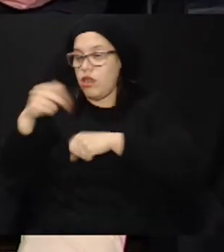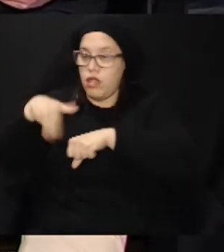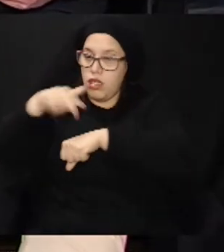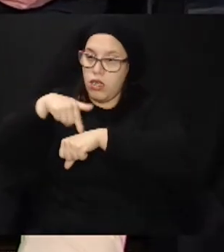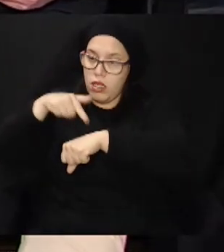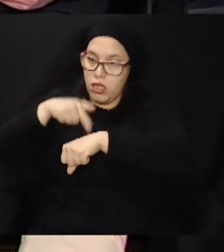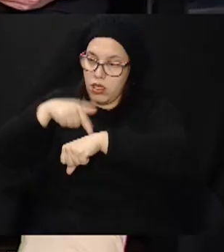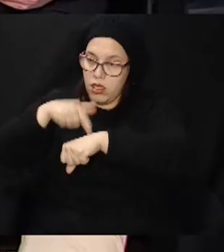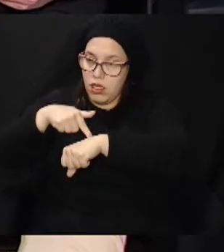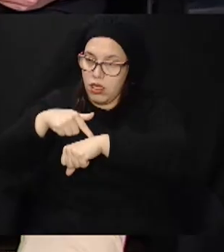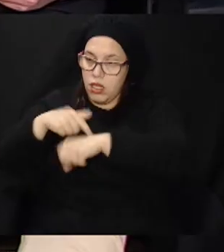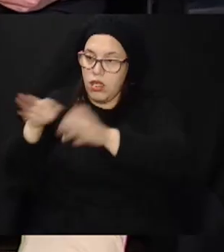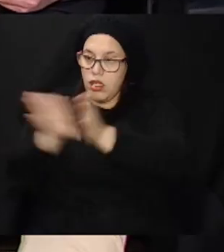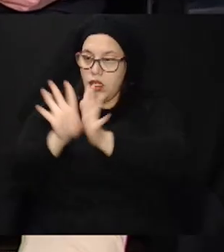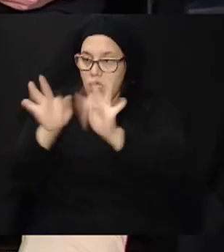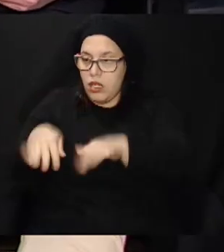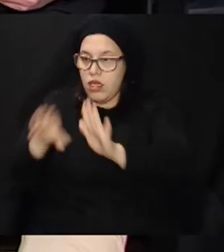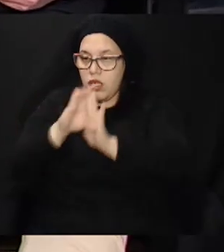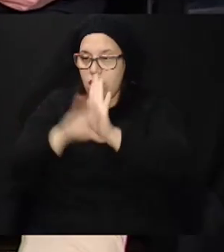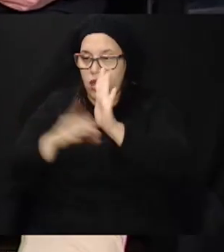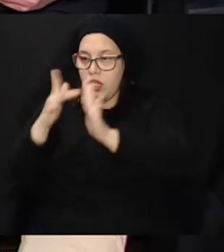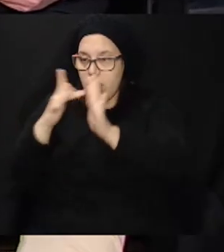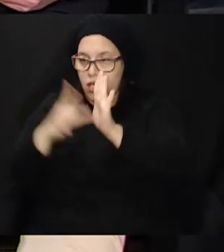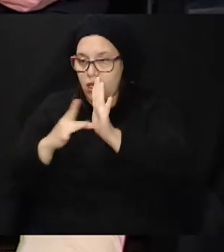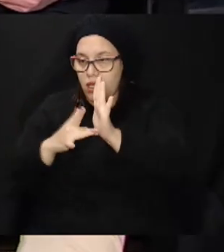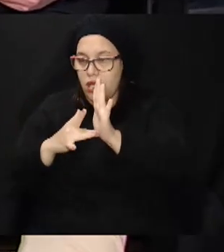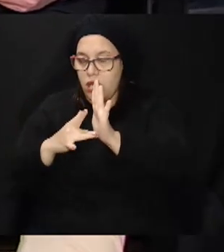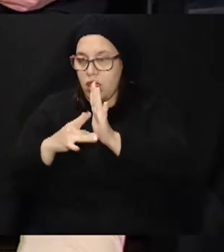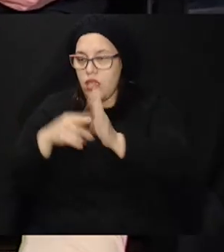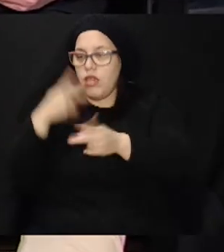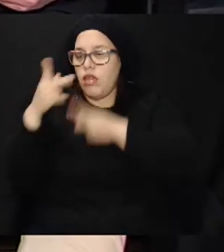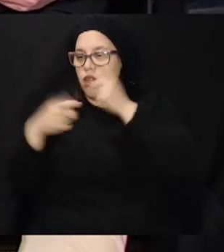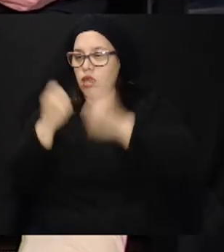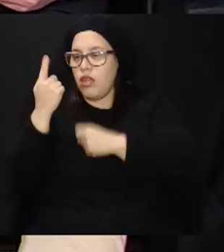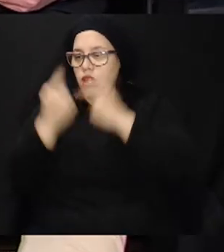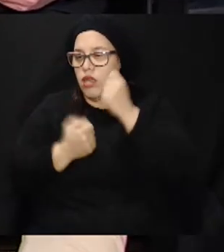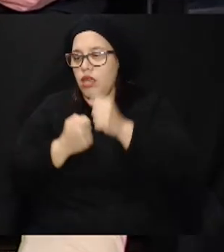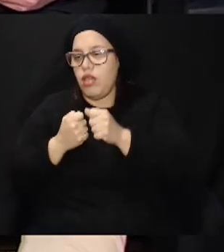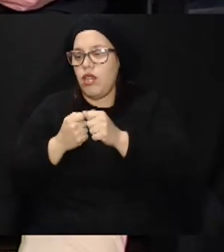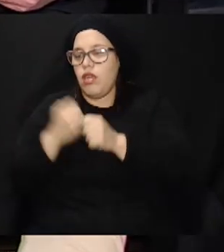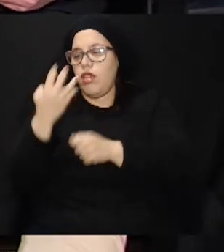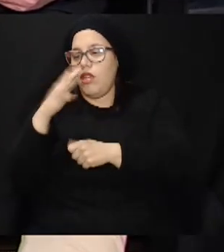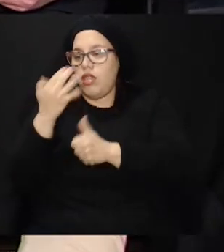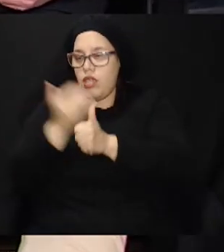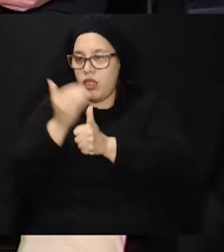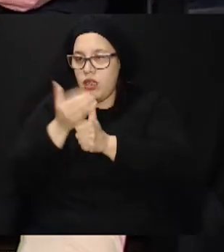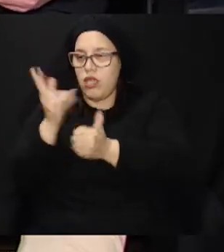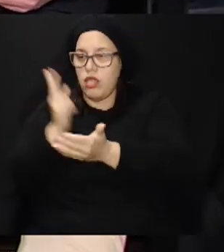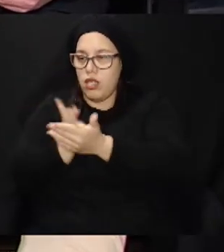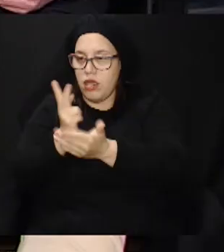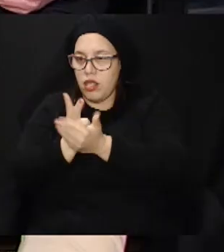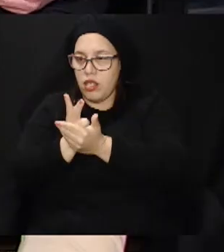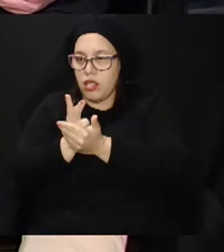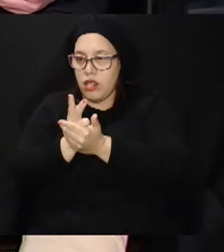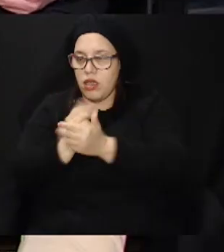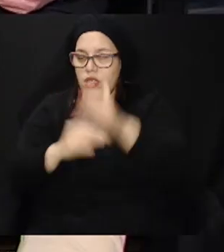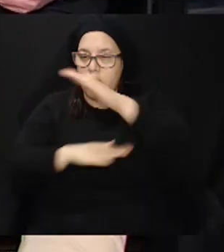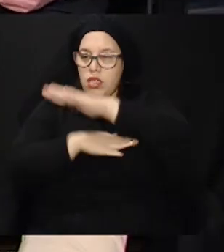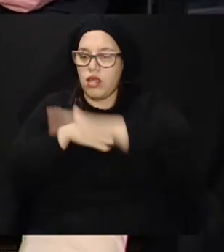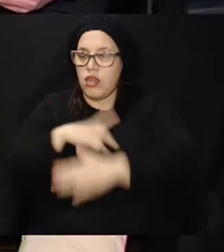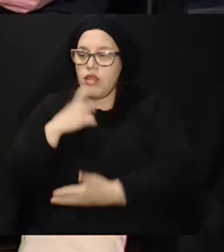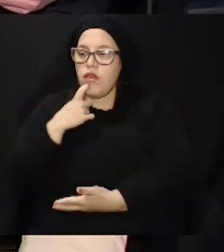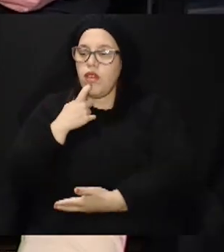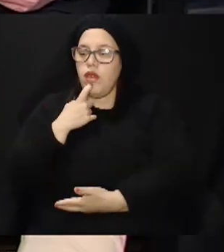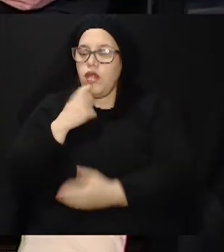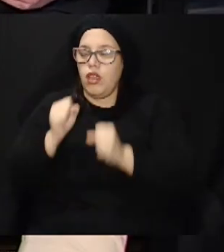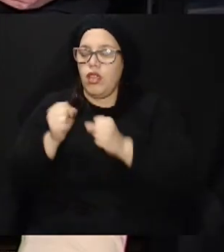chegou ao fim aqui do programa em pauta, por você poder falar um pouco mais sobre o seu 4º mandato consecutivo aqui na Câmara Municipal de Campinas e poder contar um pouco